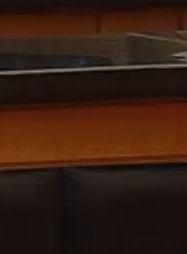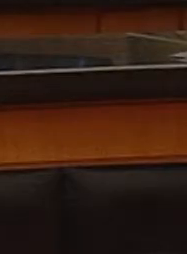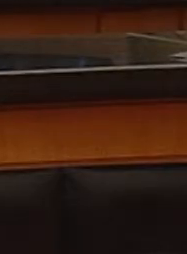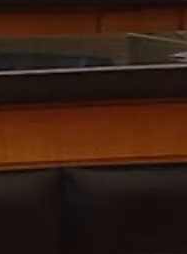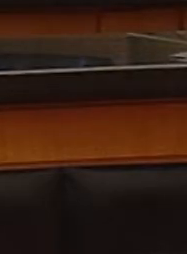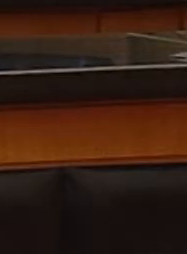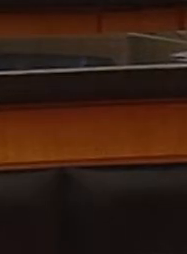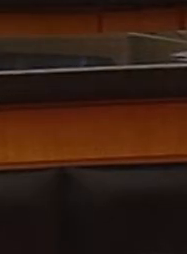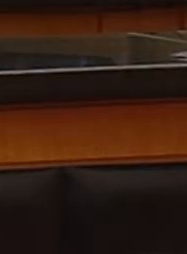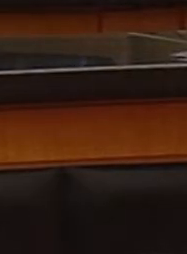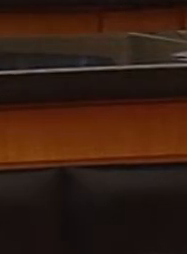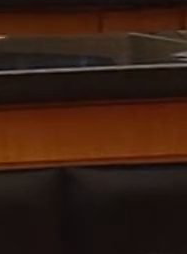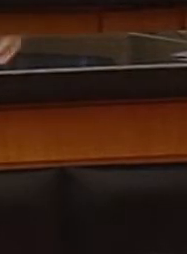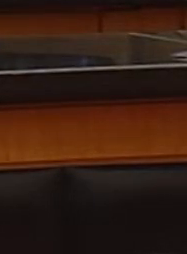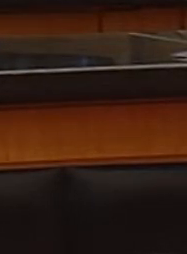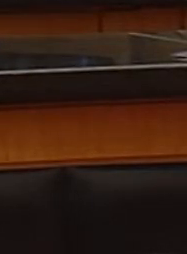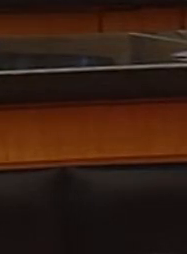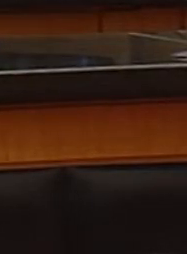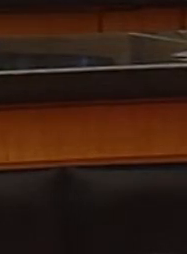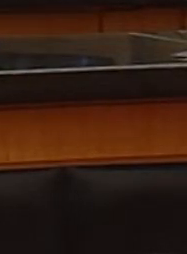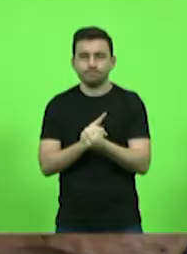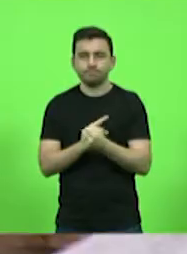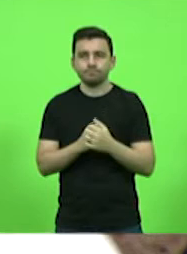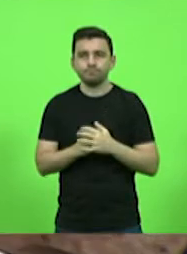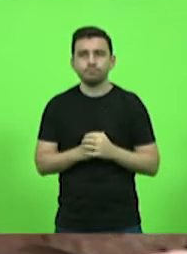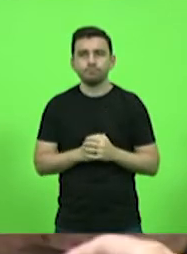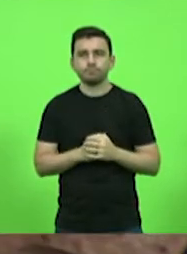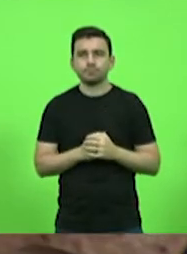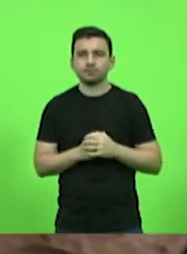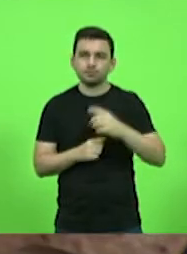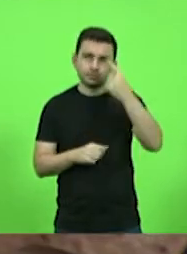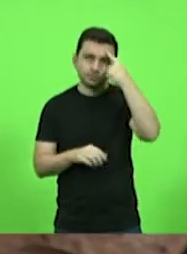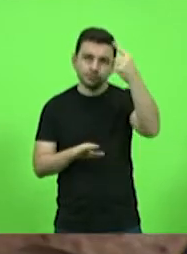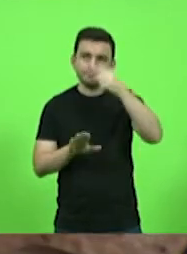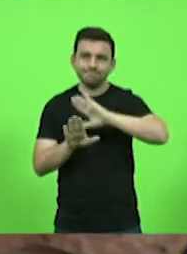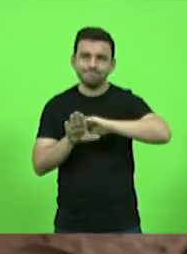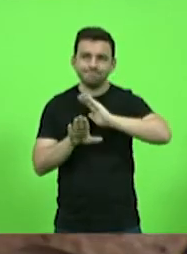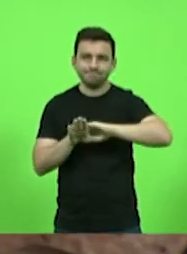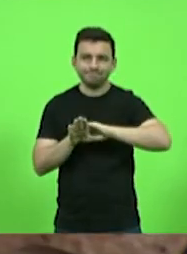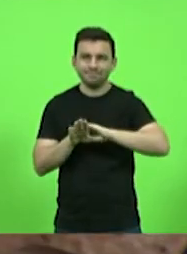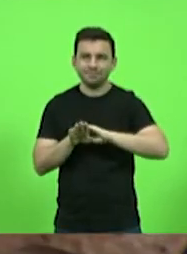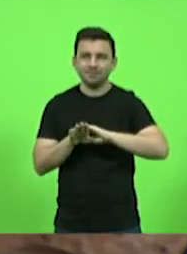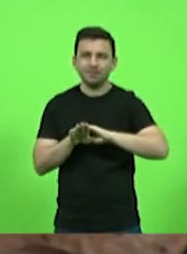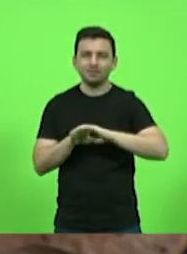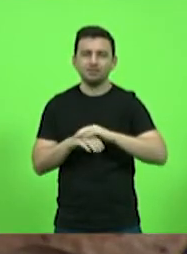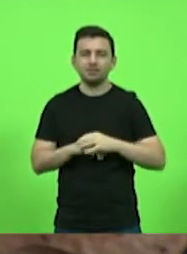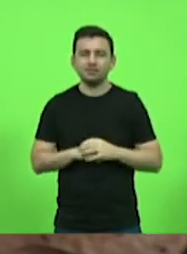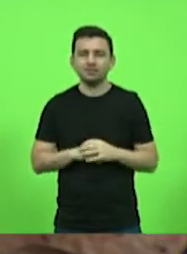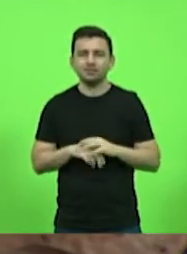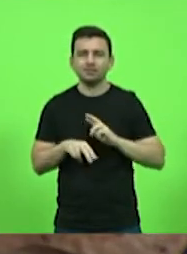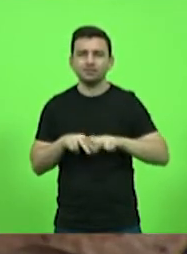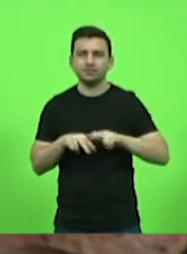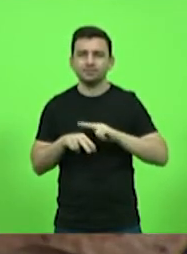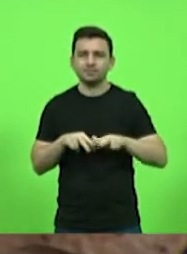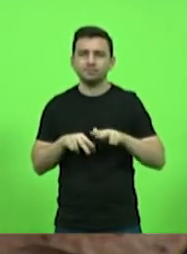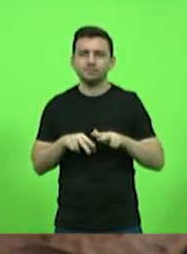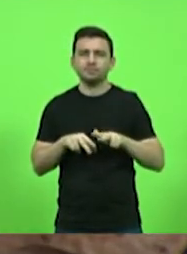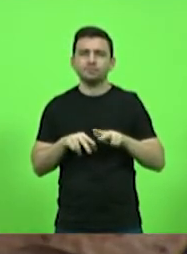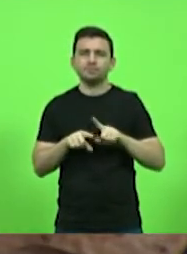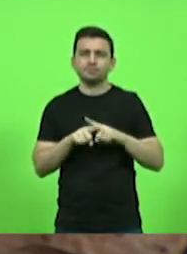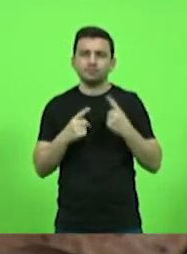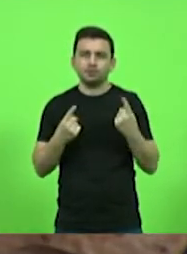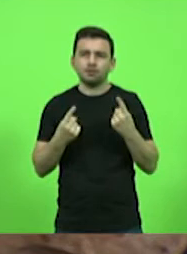contrário à ação direta de inconstitucionalidade. A ideologia de gênero fere os princípios da